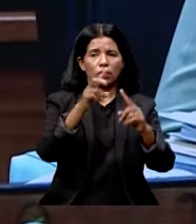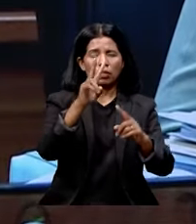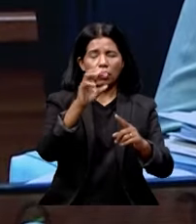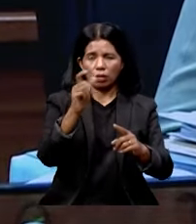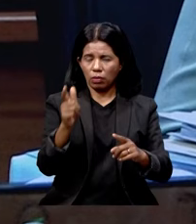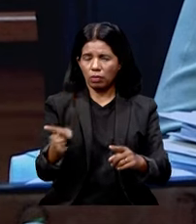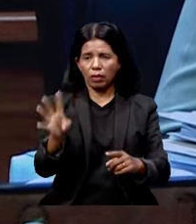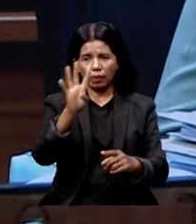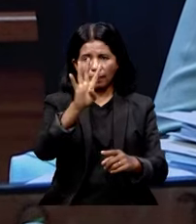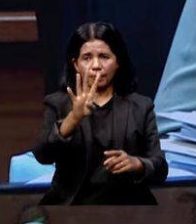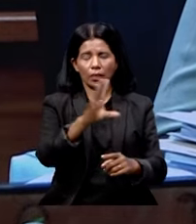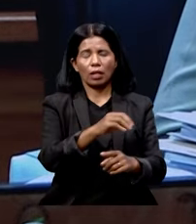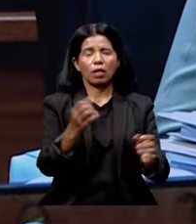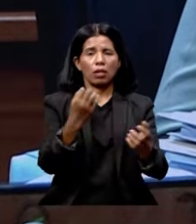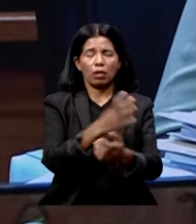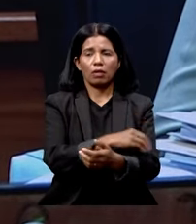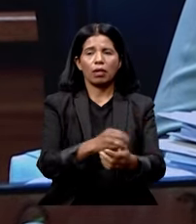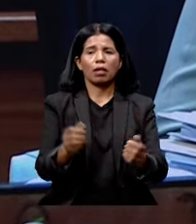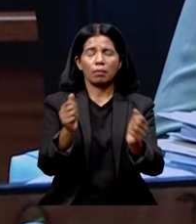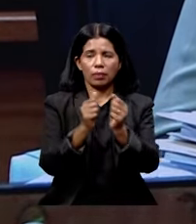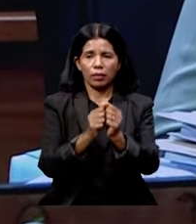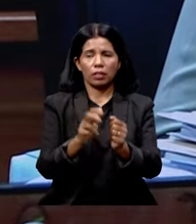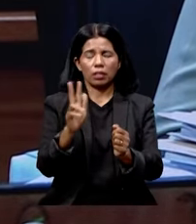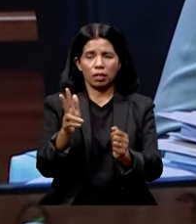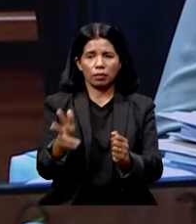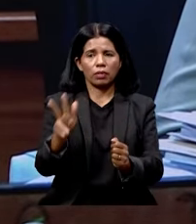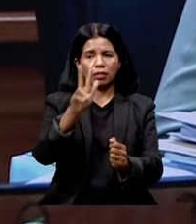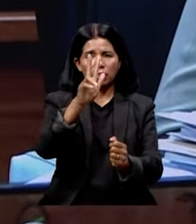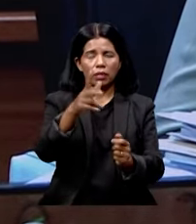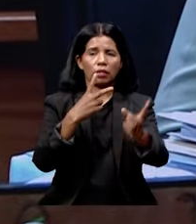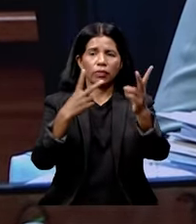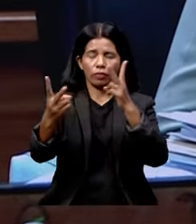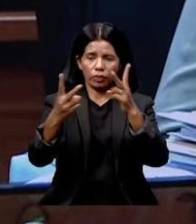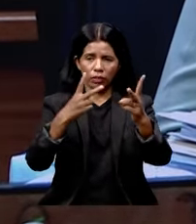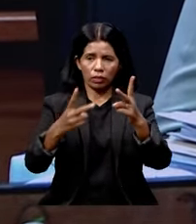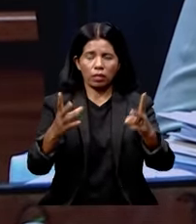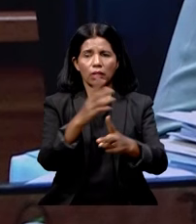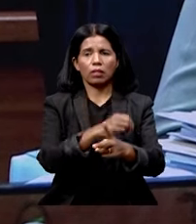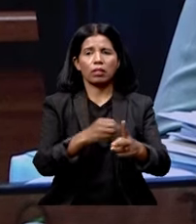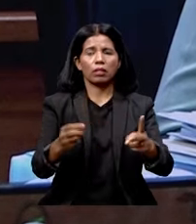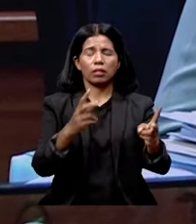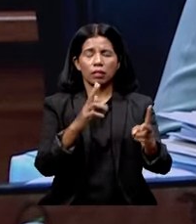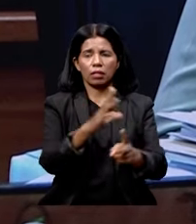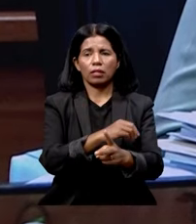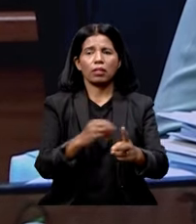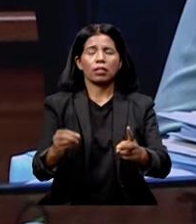2024, no total de 33 visitas a 33